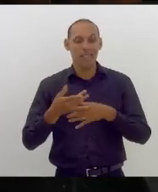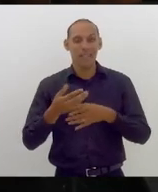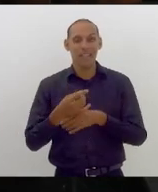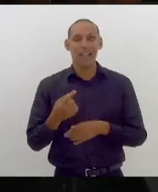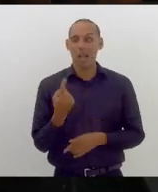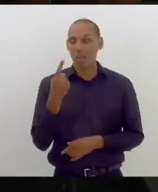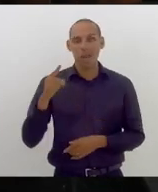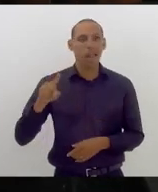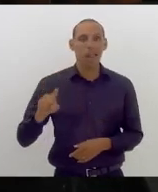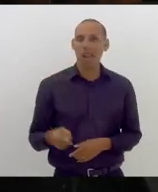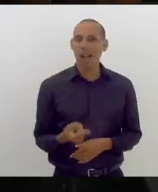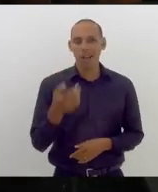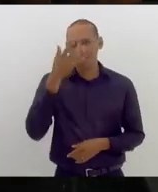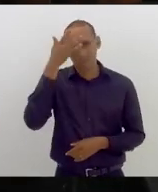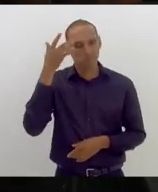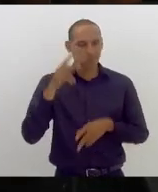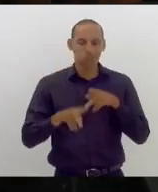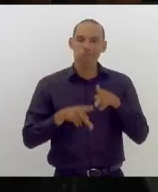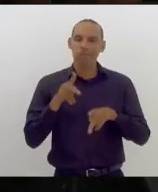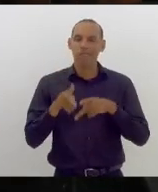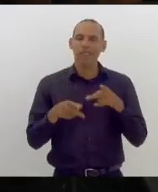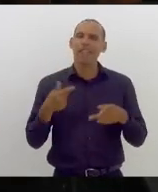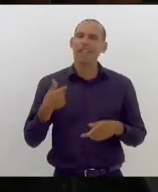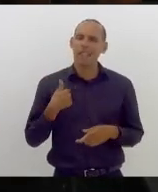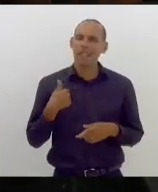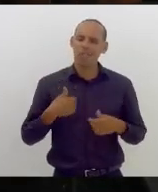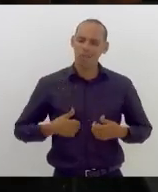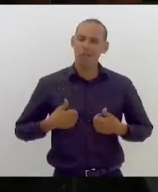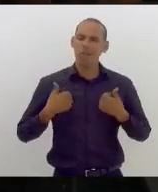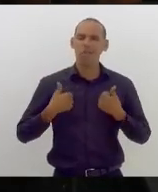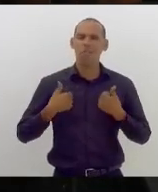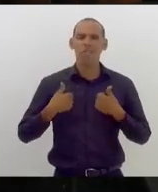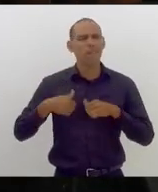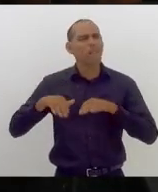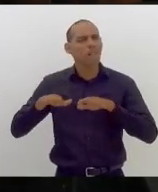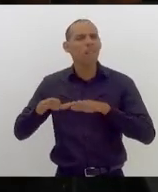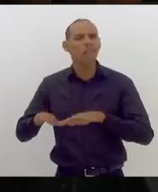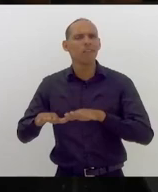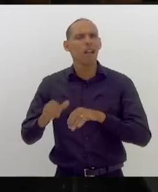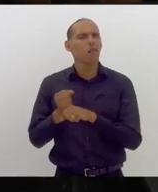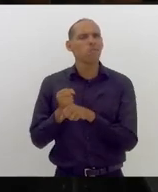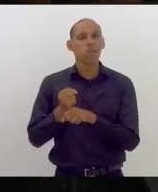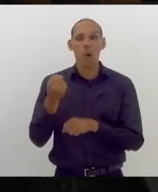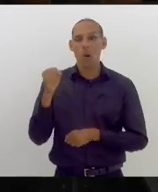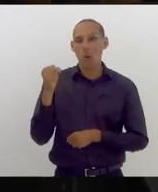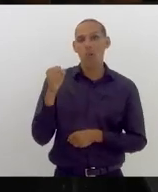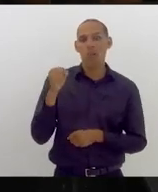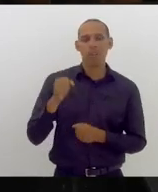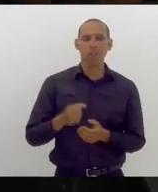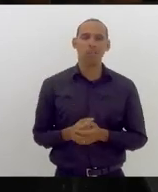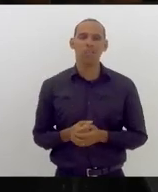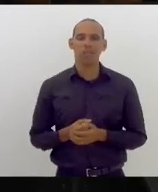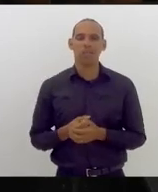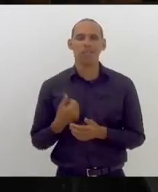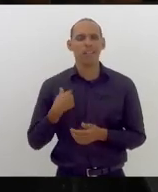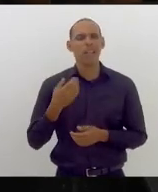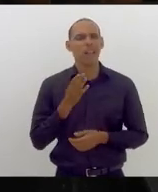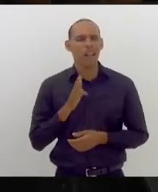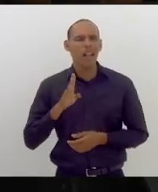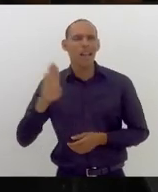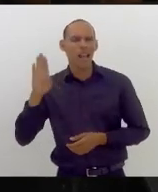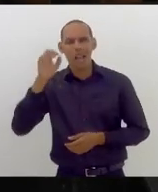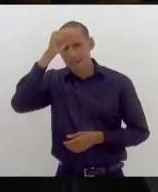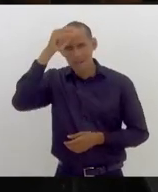de habitantes, onde eu tenho imenso orgulho de ter ficado por lá 8 anos, de ter sido candidato a prefeito,